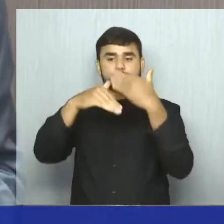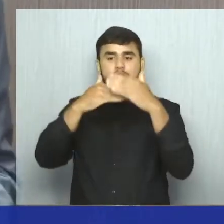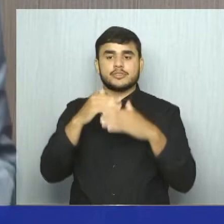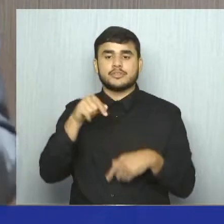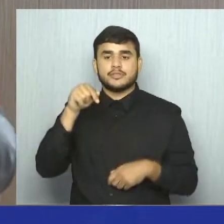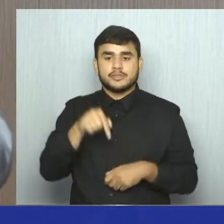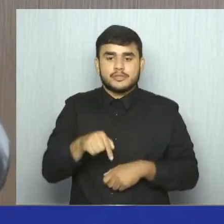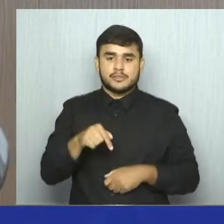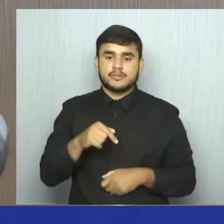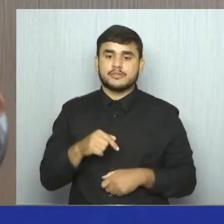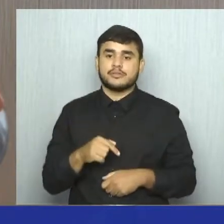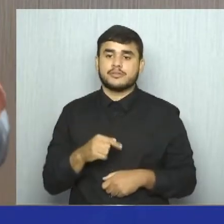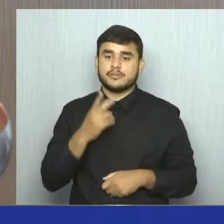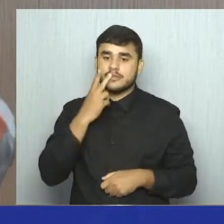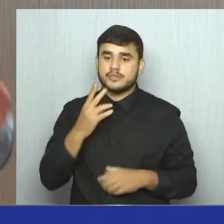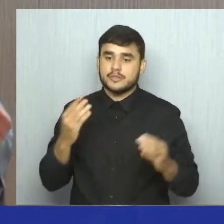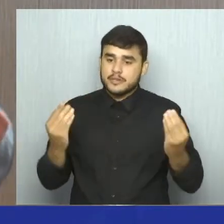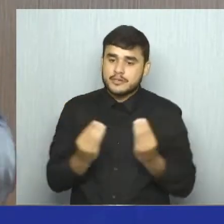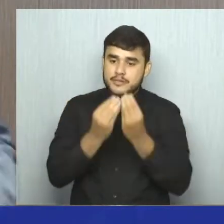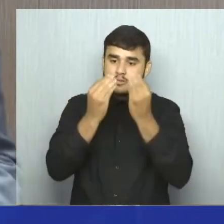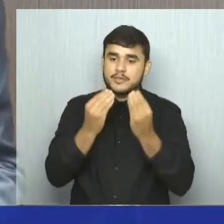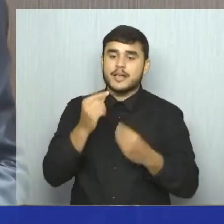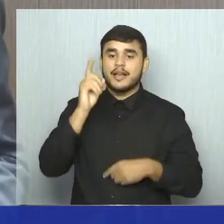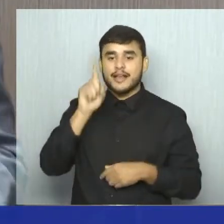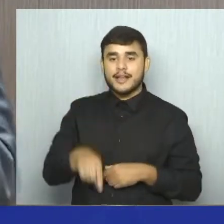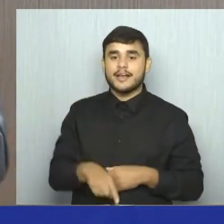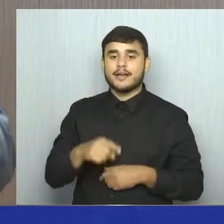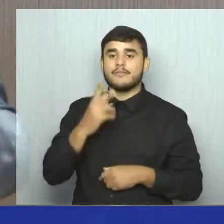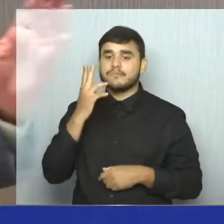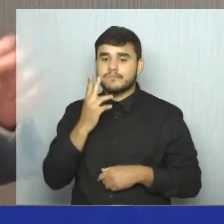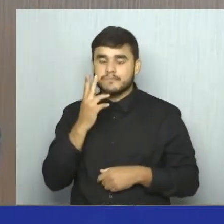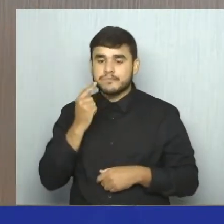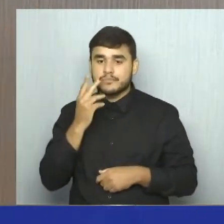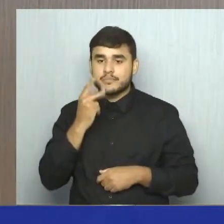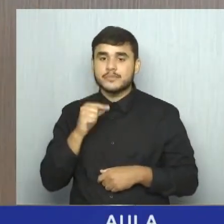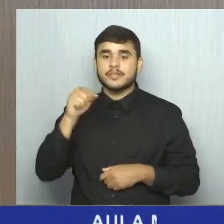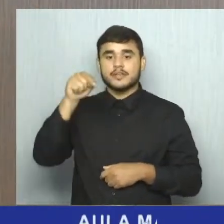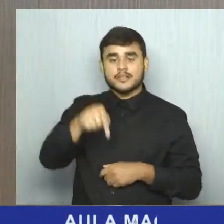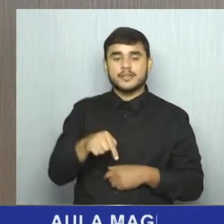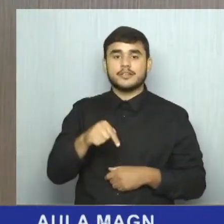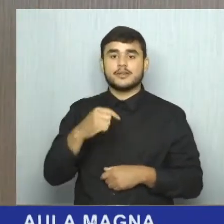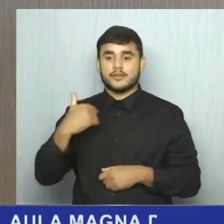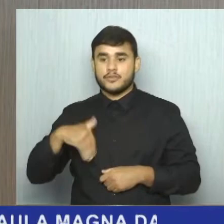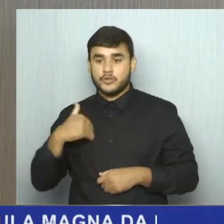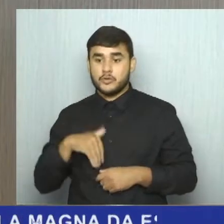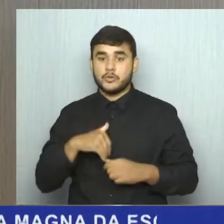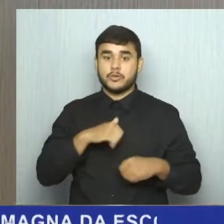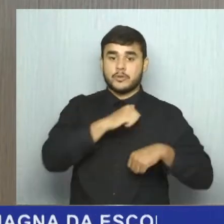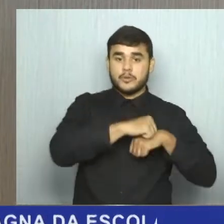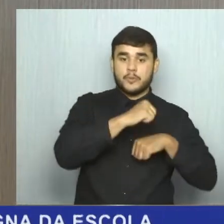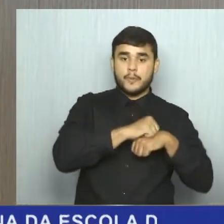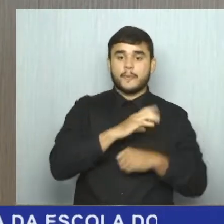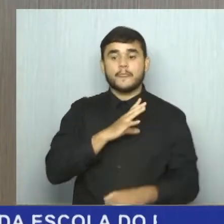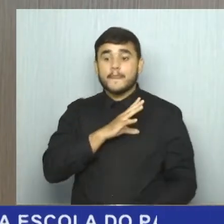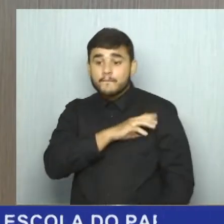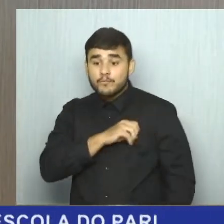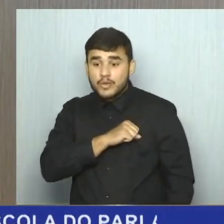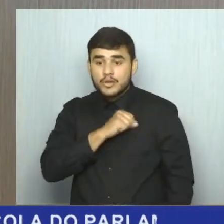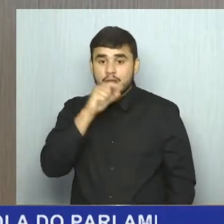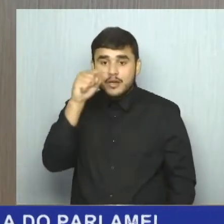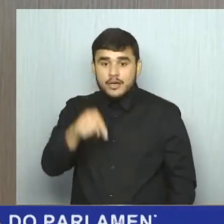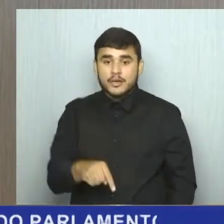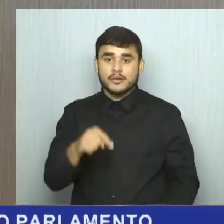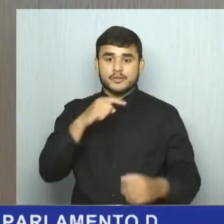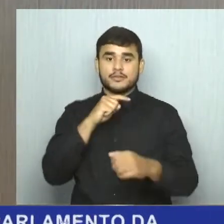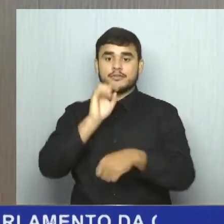trás de jeito nenhum. A Missa é cearense, os dois times estão aí. Né? Depois, porque as pessoas não sabem por que eu sou tão apaixonado por esse